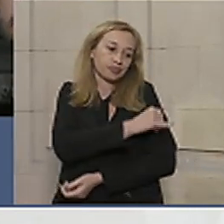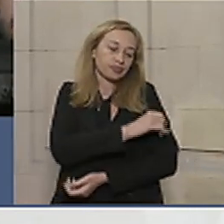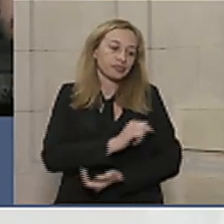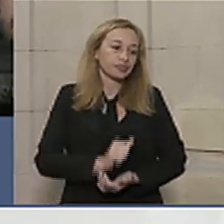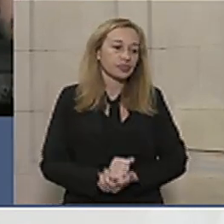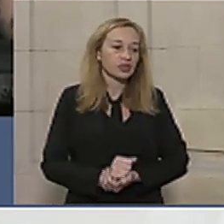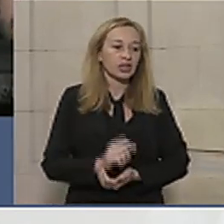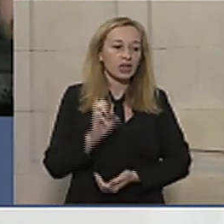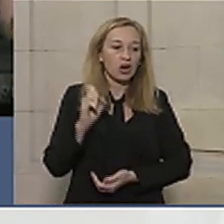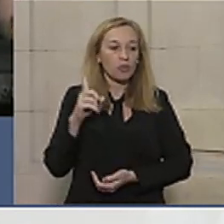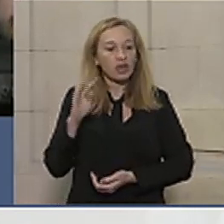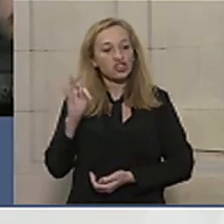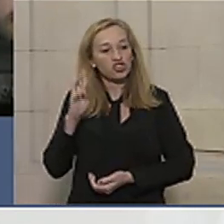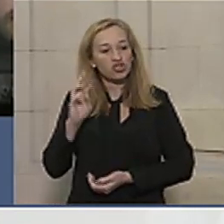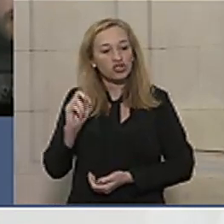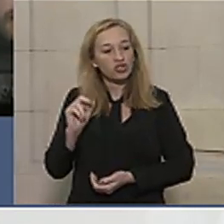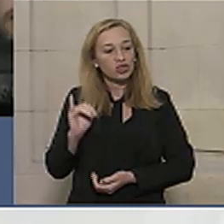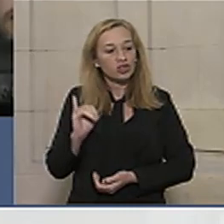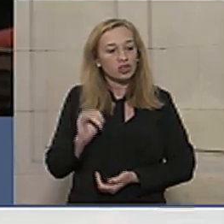deputado Elbert,